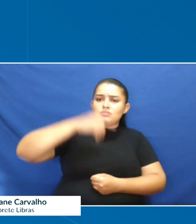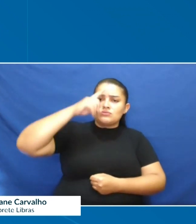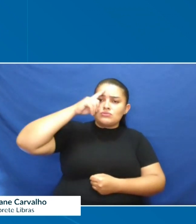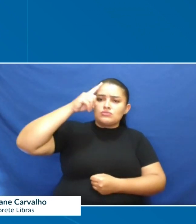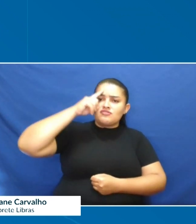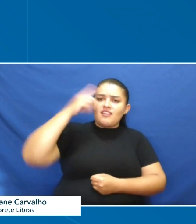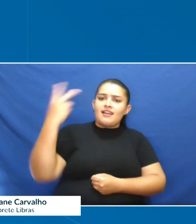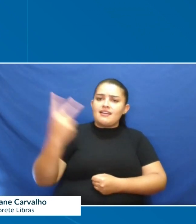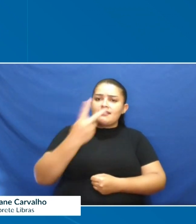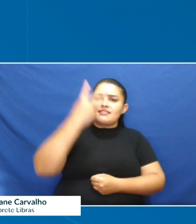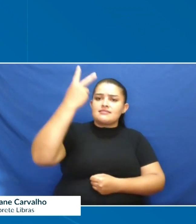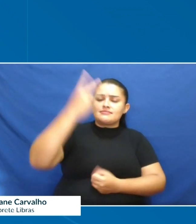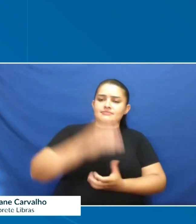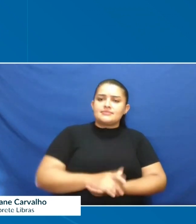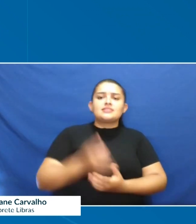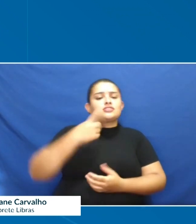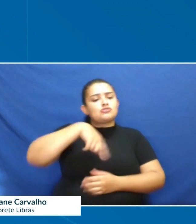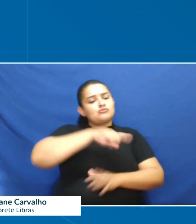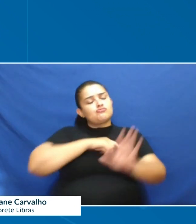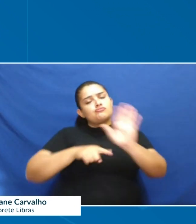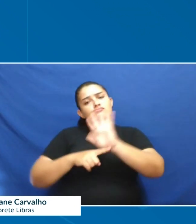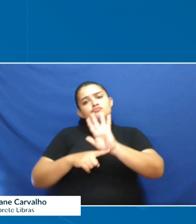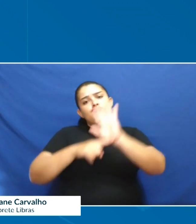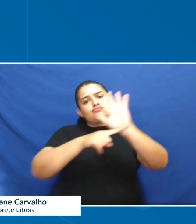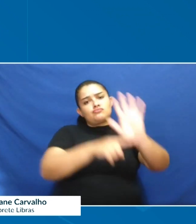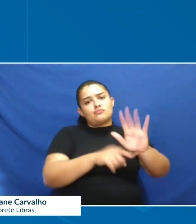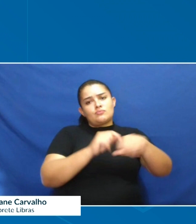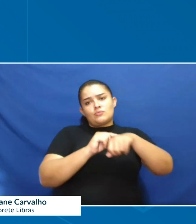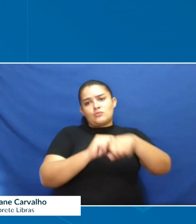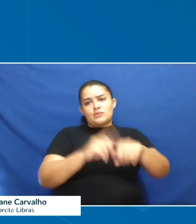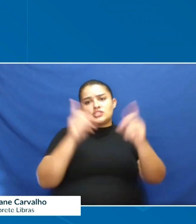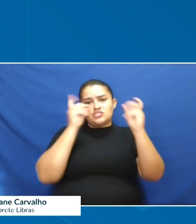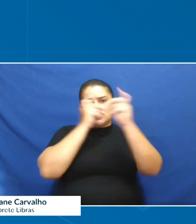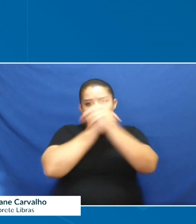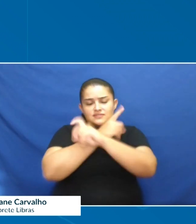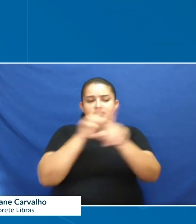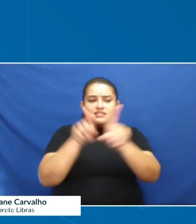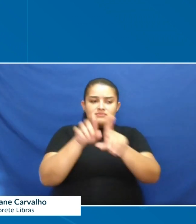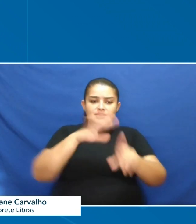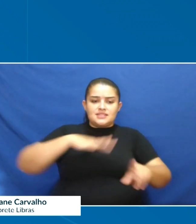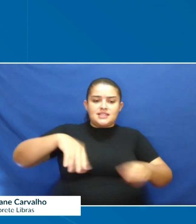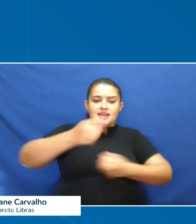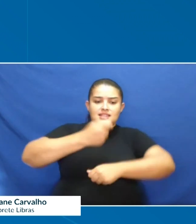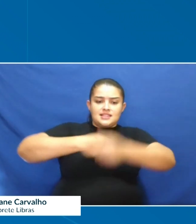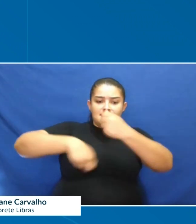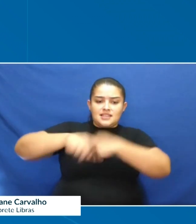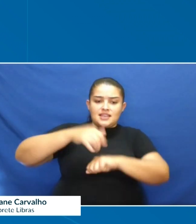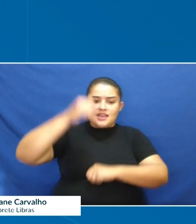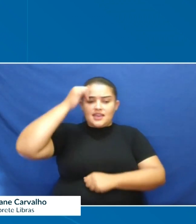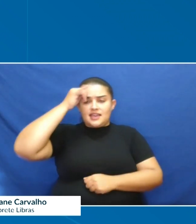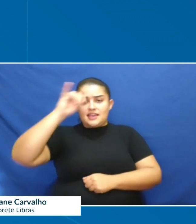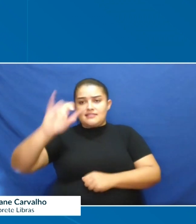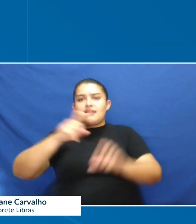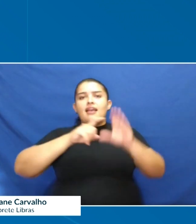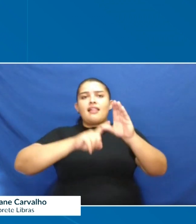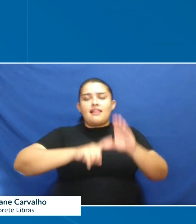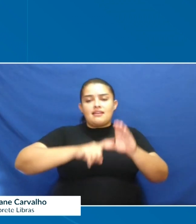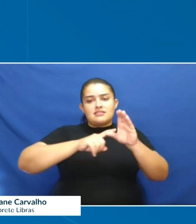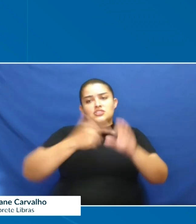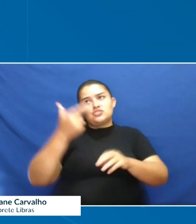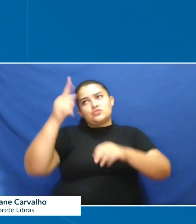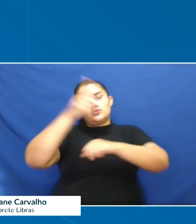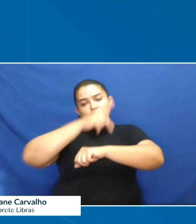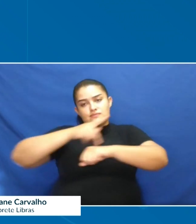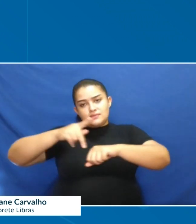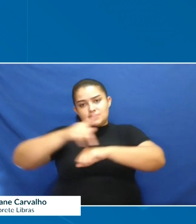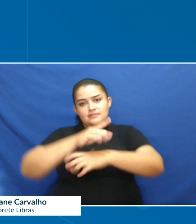valor e nos ajudar em situações de crises econômicas, né, evitando essa dependência do exterior. O